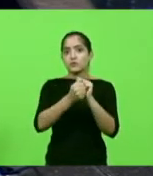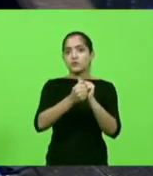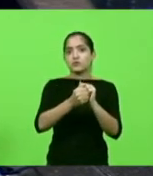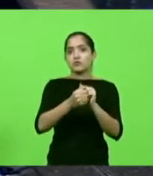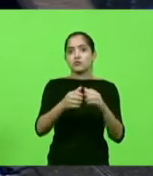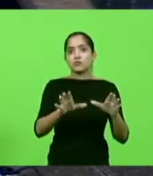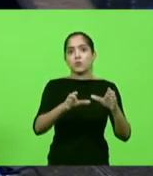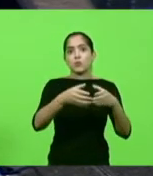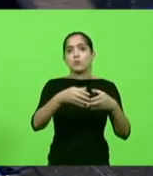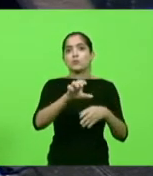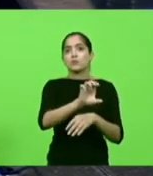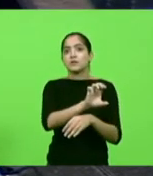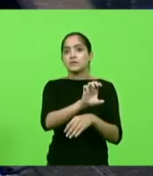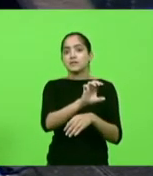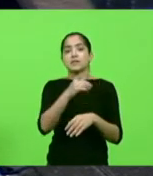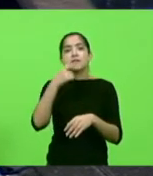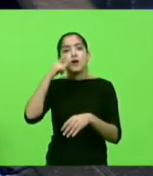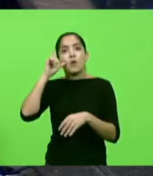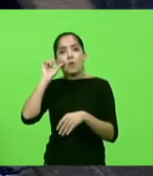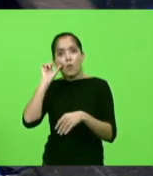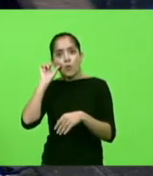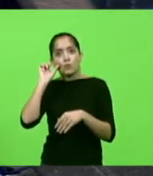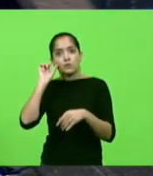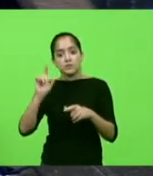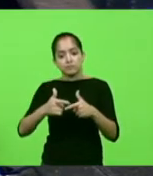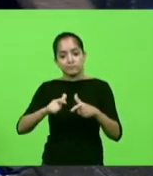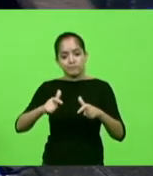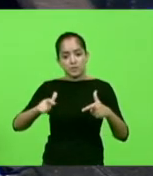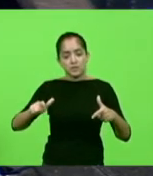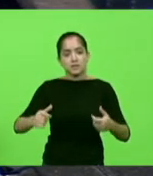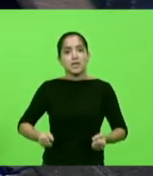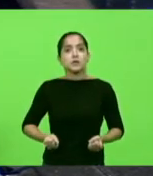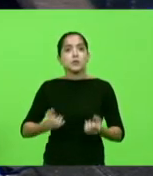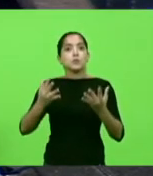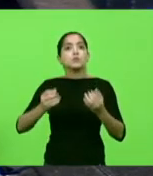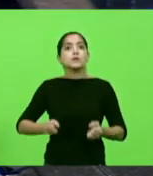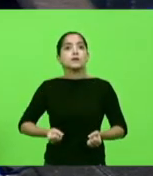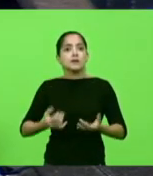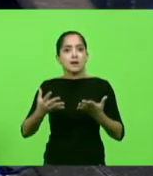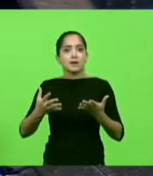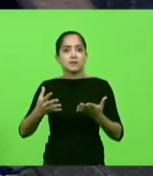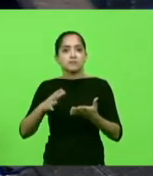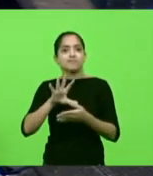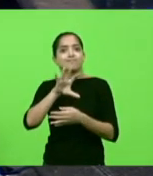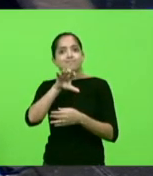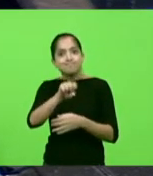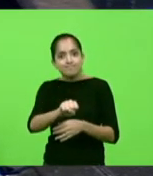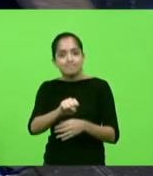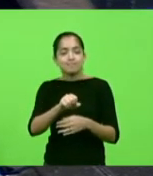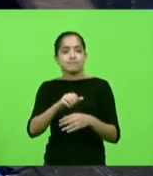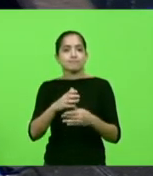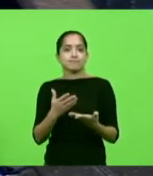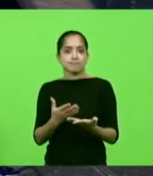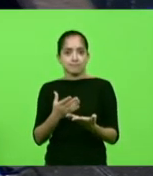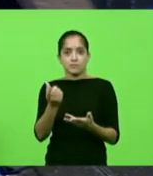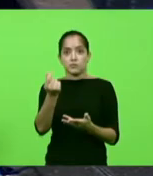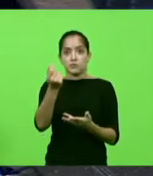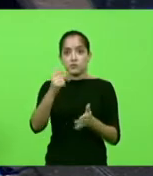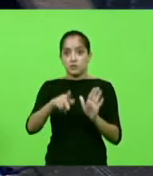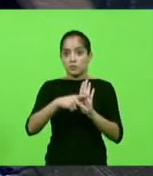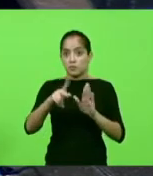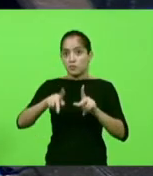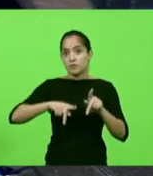esquerda, como aconteceu ontem, para aumentar o gasto estatal e colocar a mão no bolso do pagador de impostos